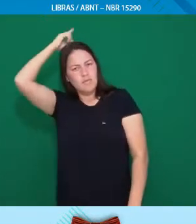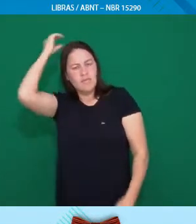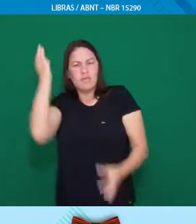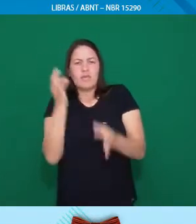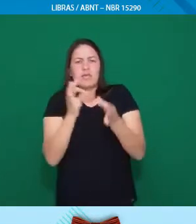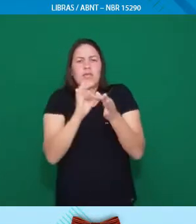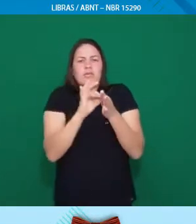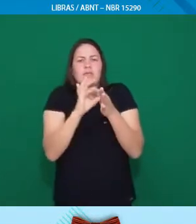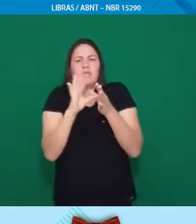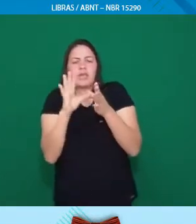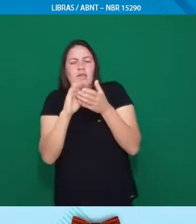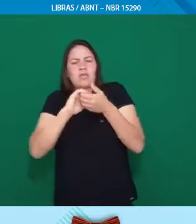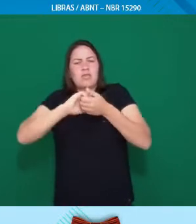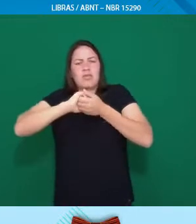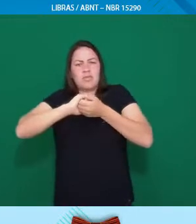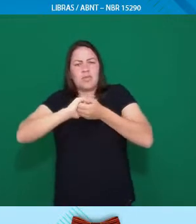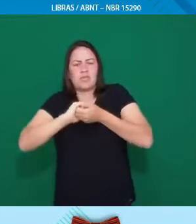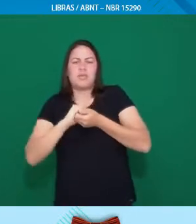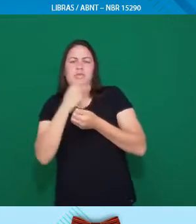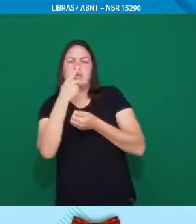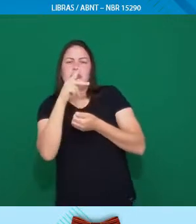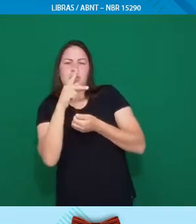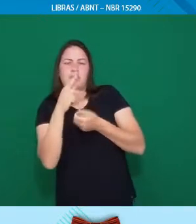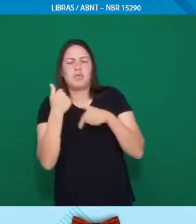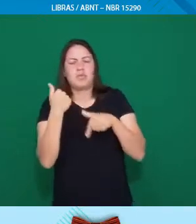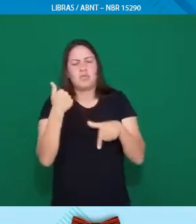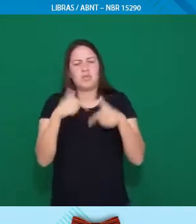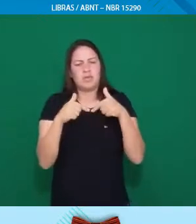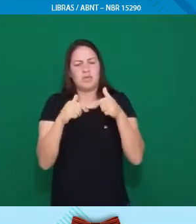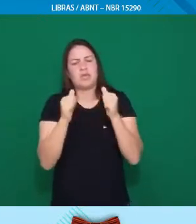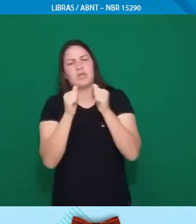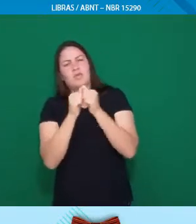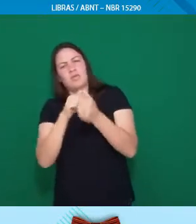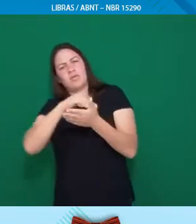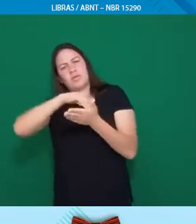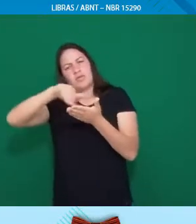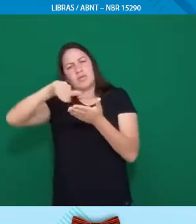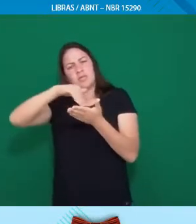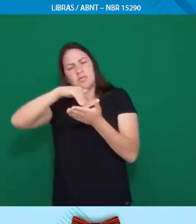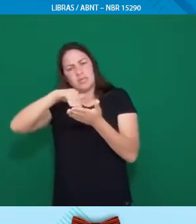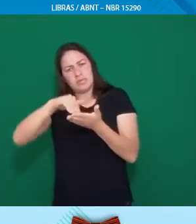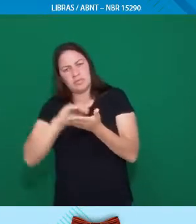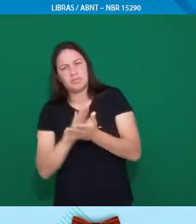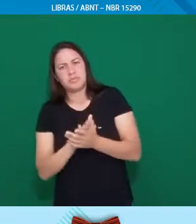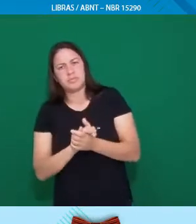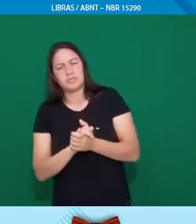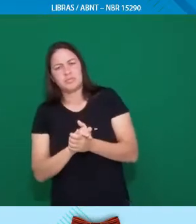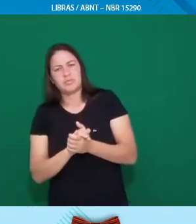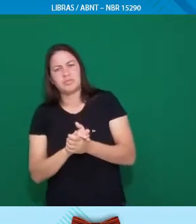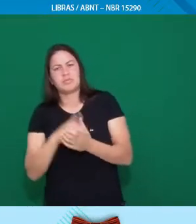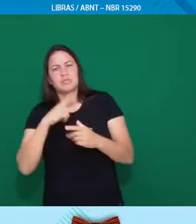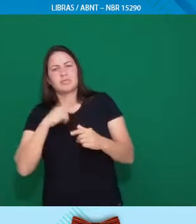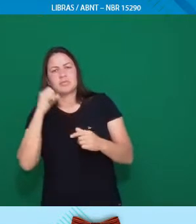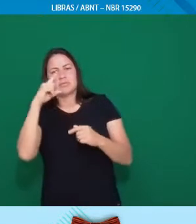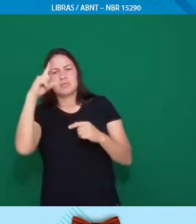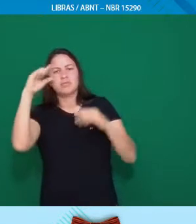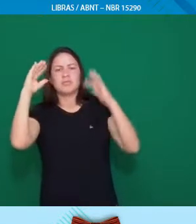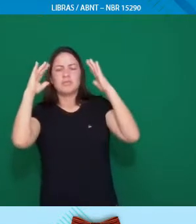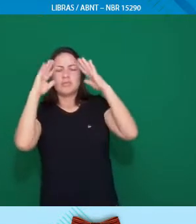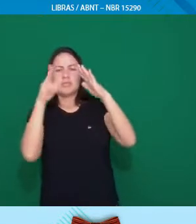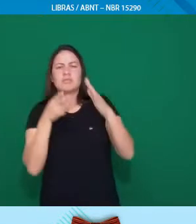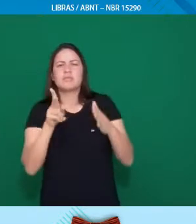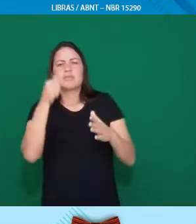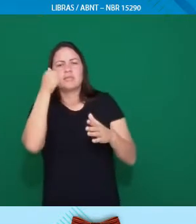quero que deixar meus parabéns a Marli pelo trabalho para lá desenvolvimento né E Deus